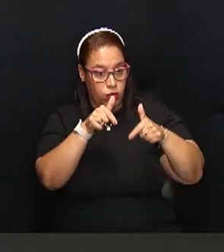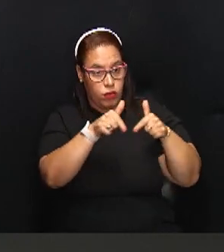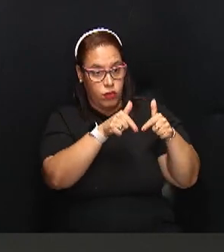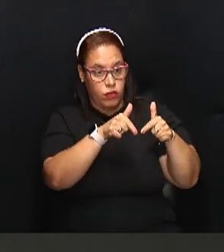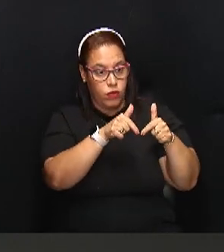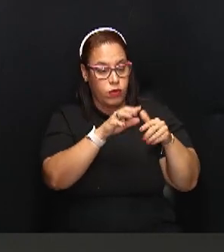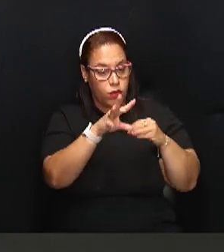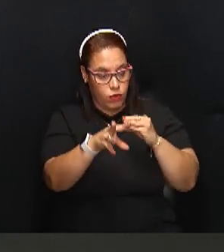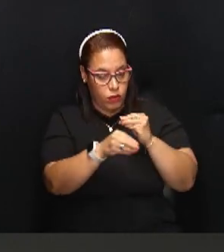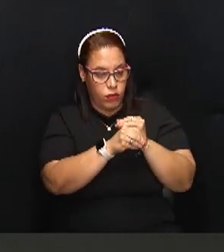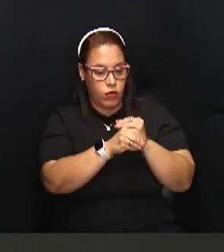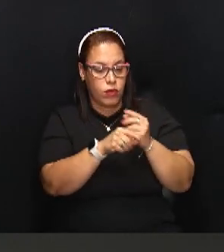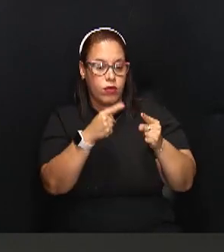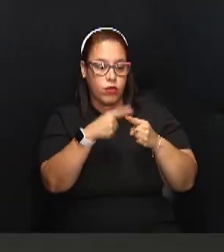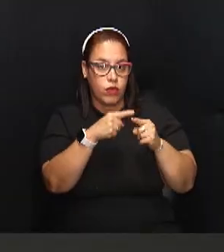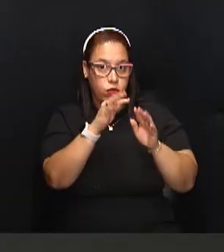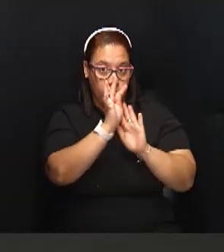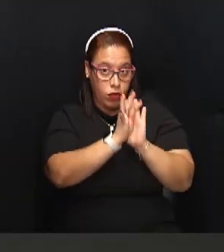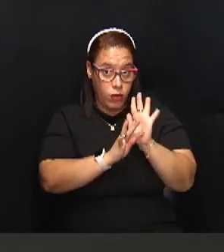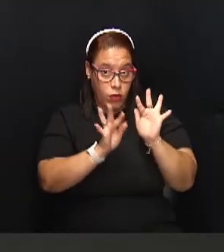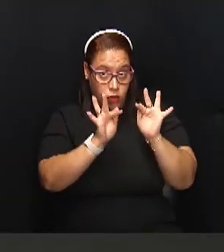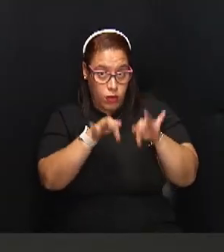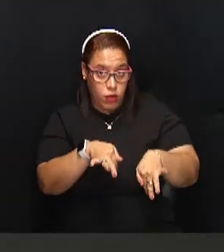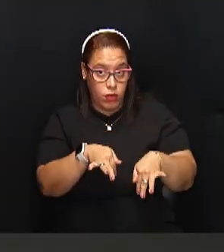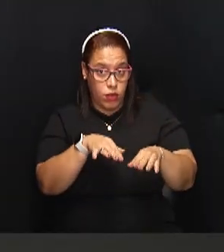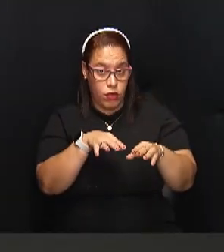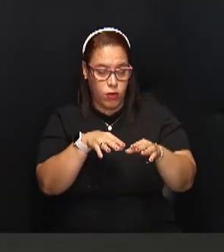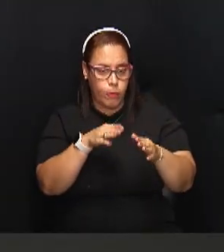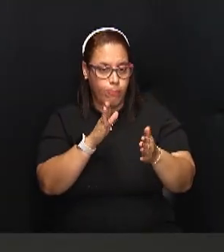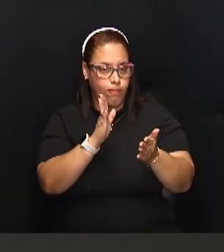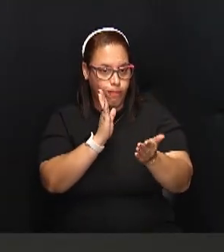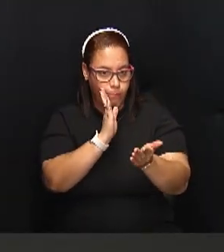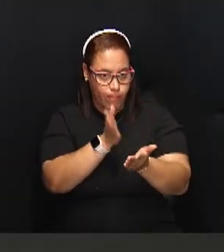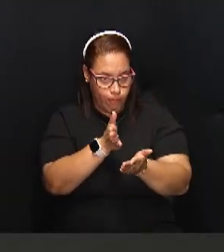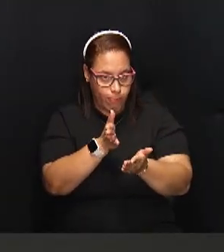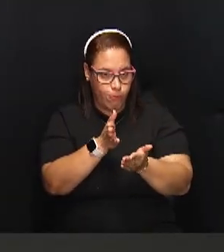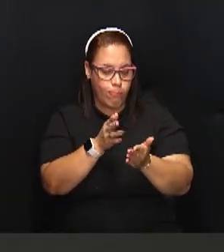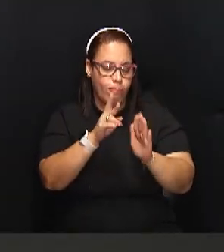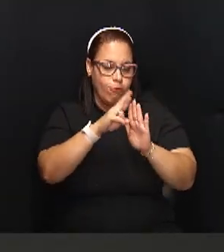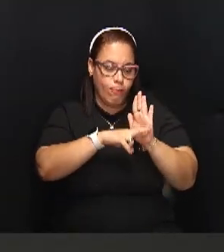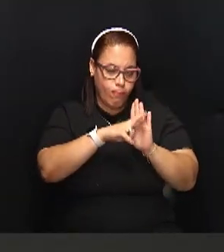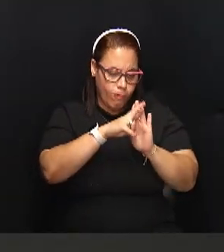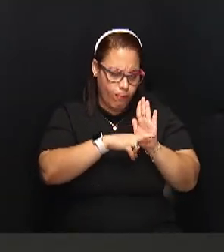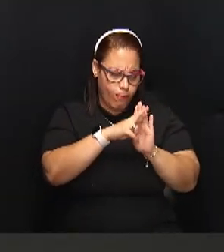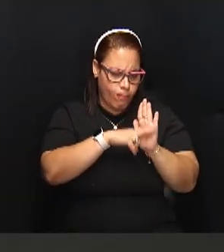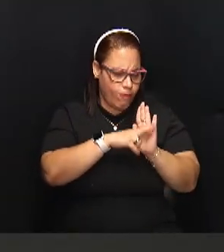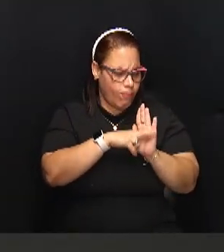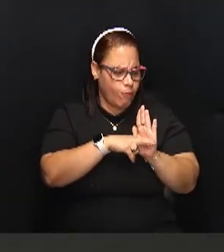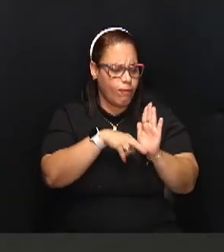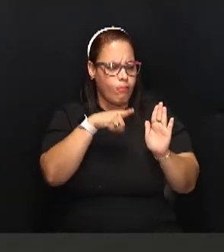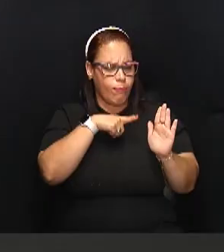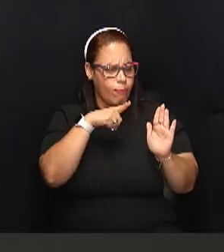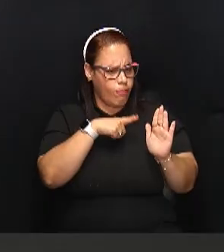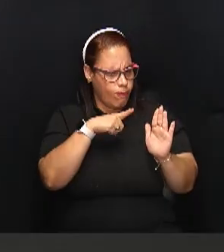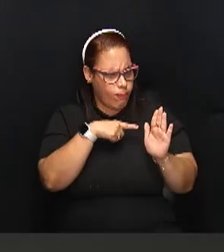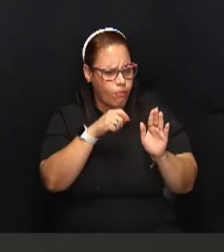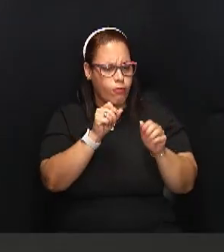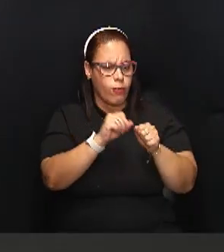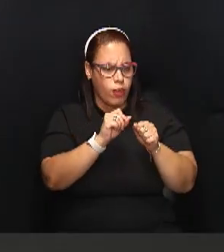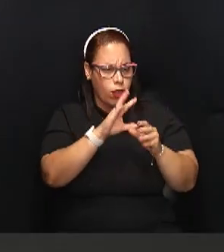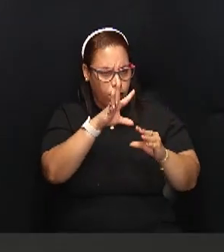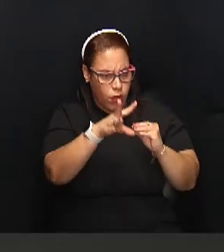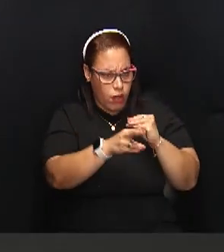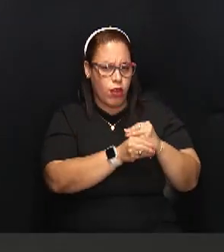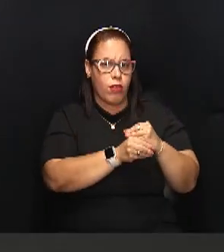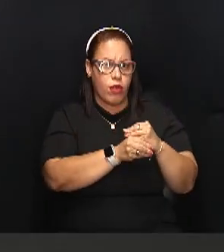essas emendas, até porque o texto final tem que estar pronto, de acordo com as normas, porque tem todo um regramento, gente, para fazer emenda